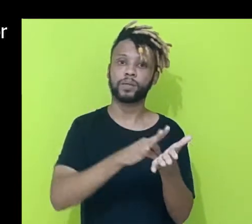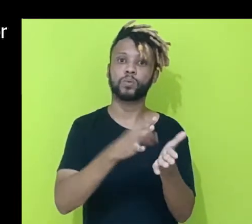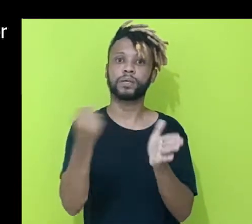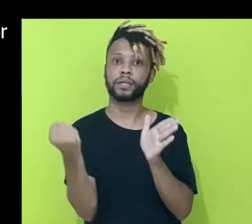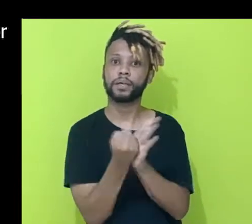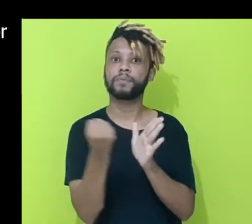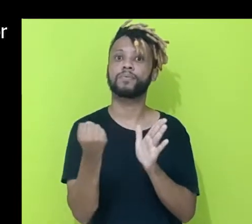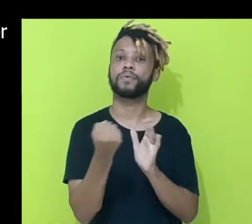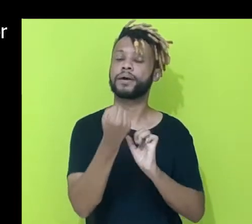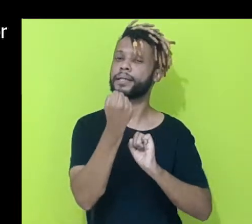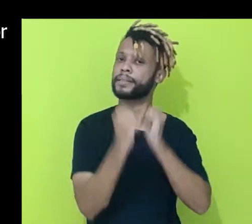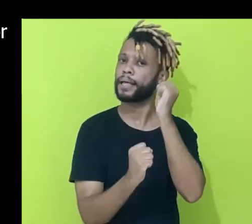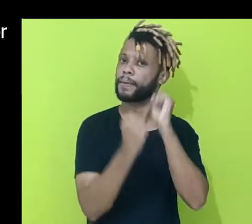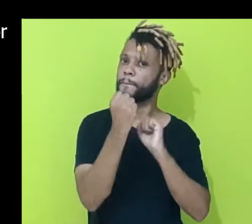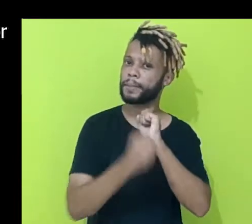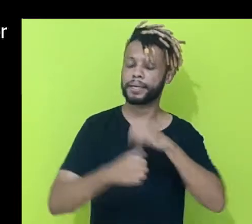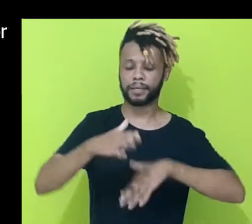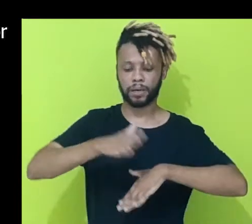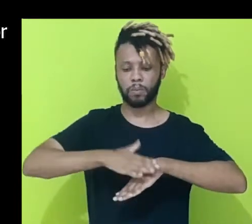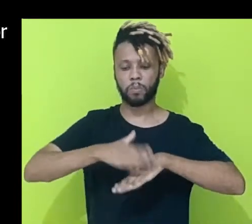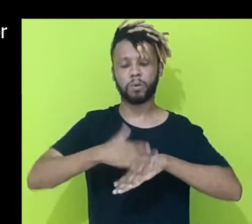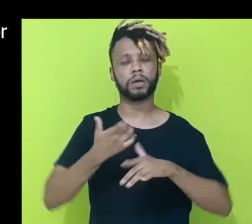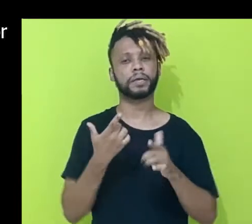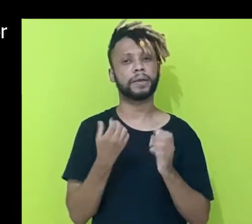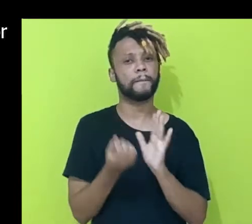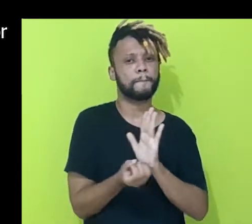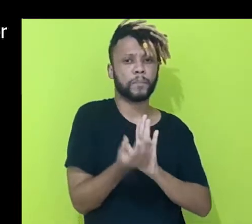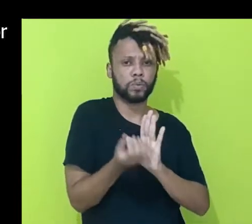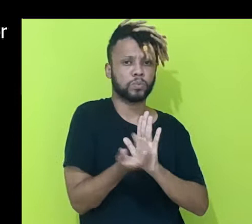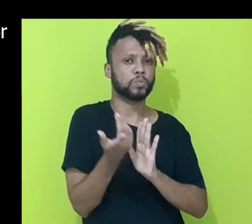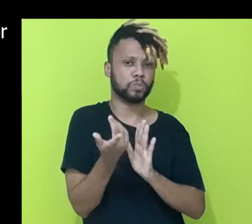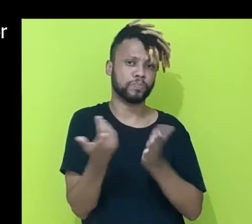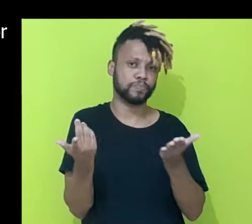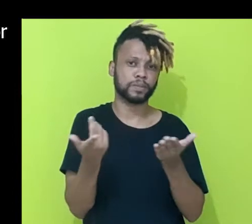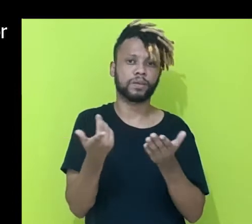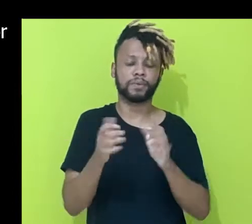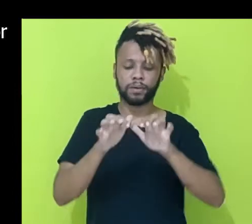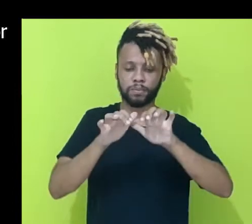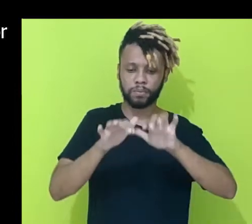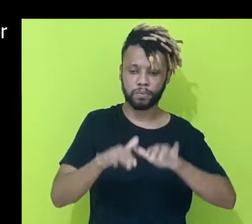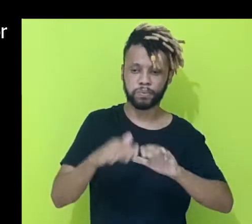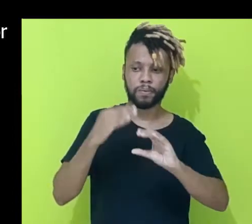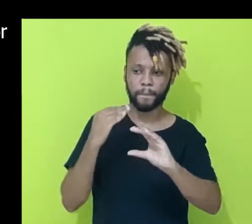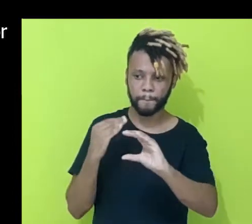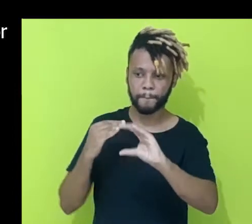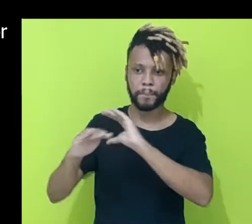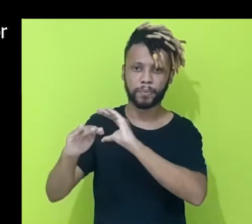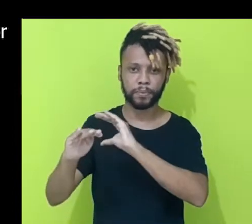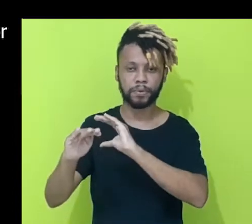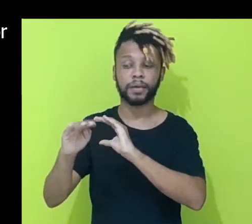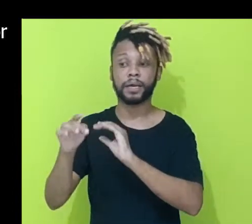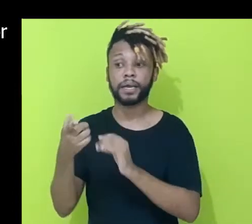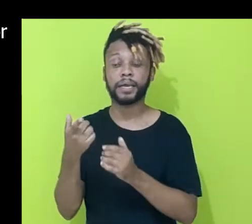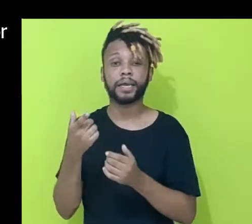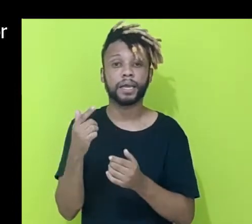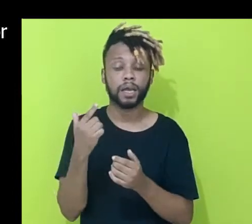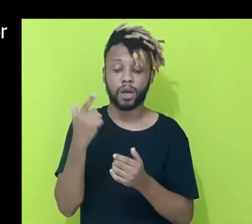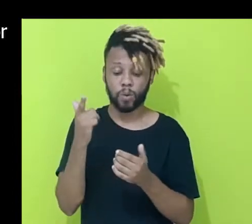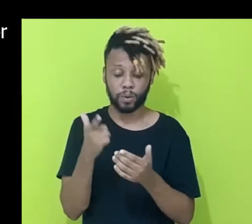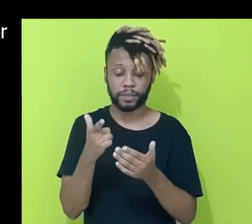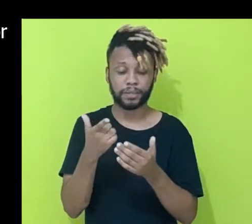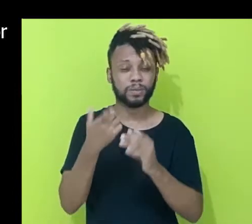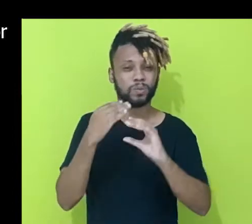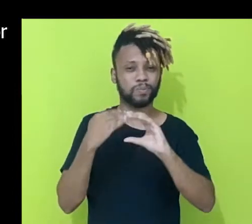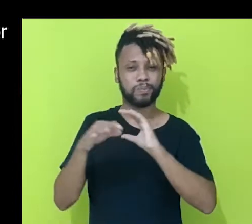produtora, tá? Você encaminha uma via desse recibo de mecenato para o patrocinador e a outra via você